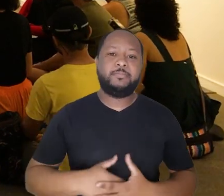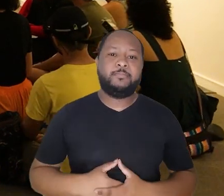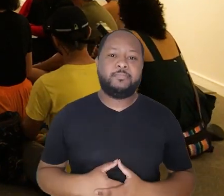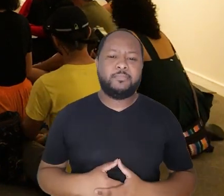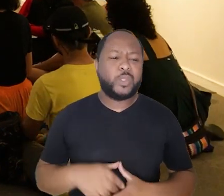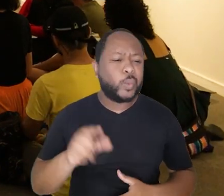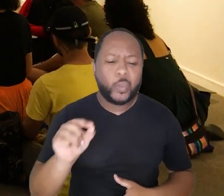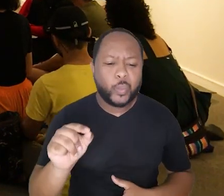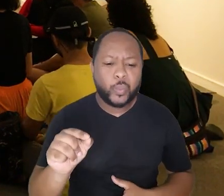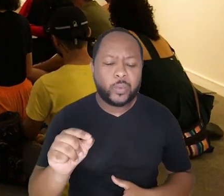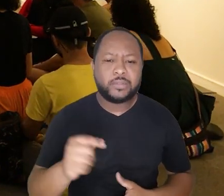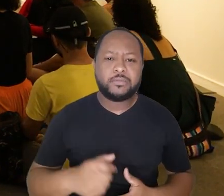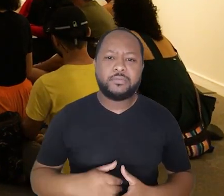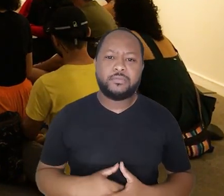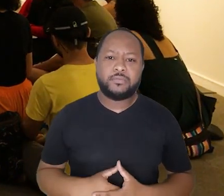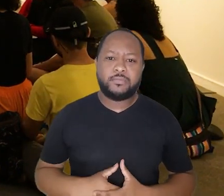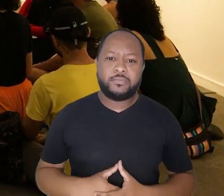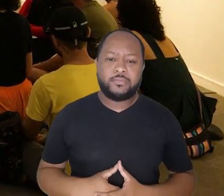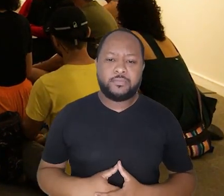Oi?